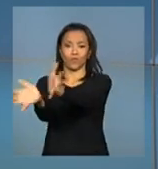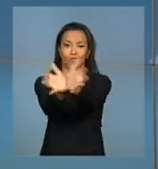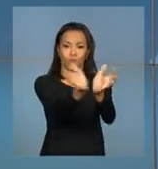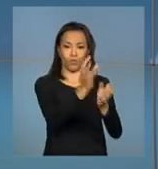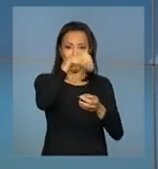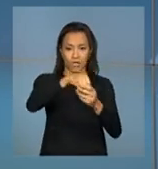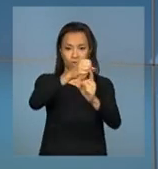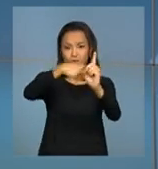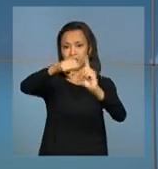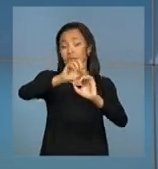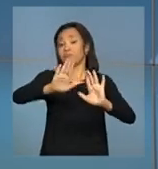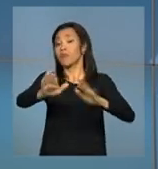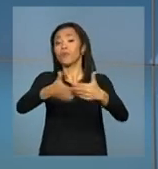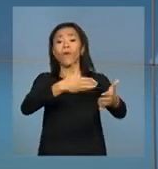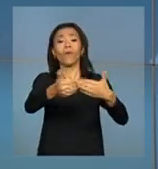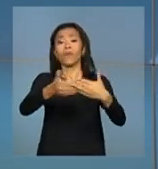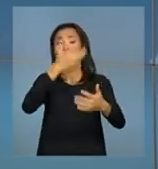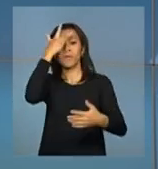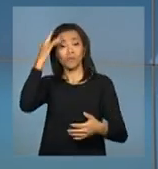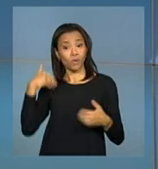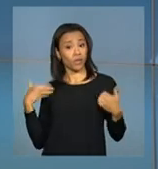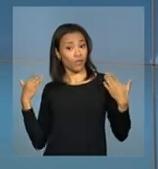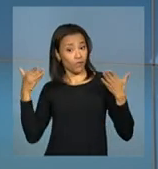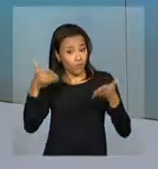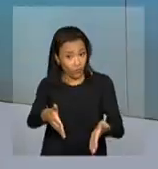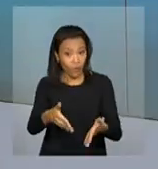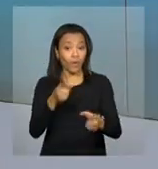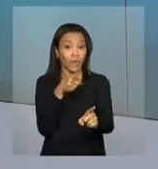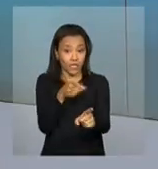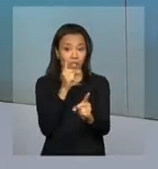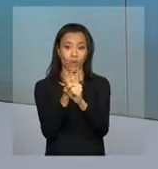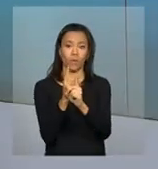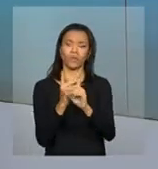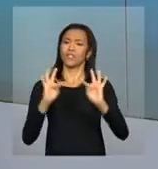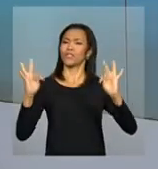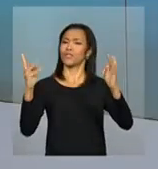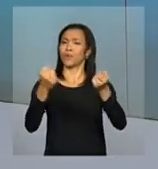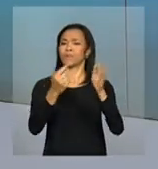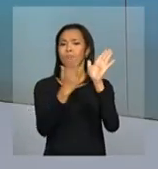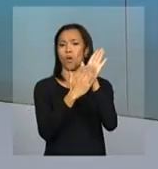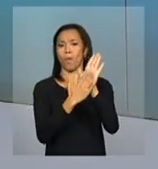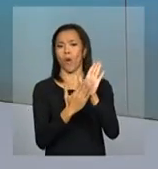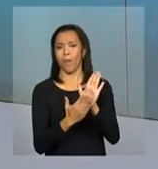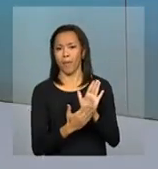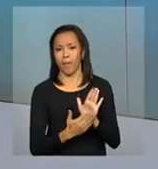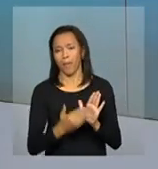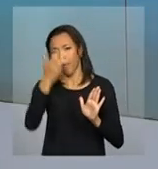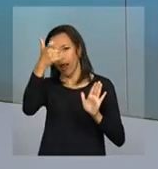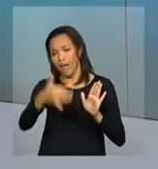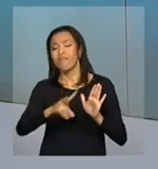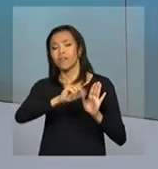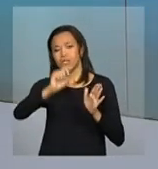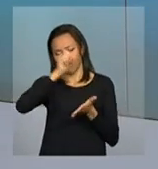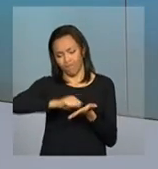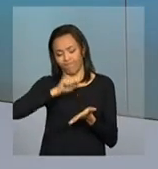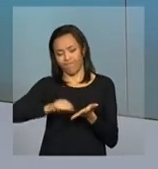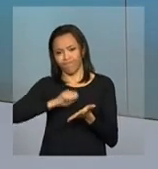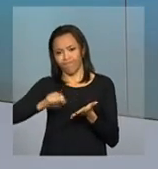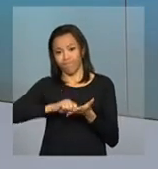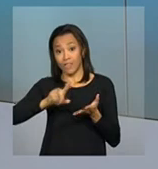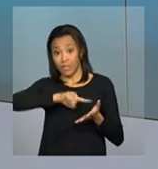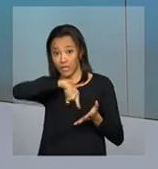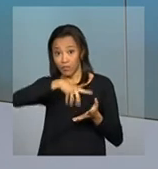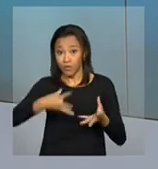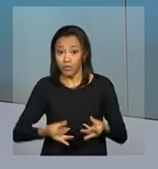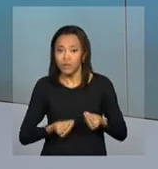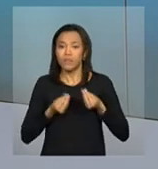mas por qualquer pessoa que comparecer ao encontro. E todas as propostas apresentadas serão registradas e encaminhadas